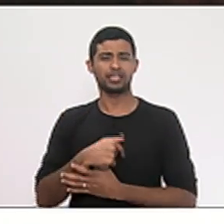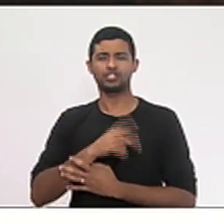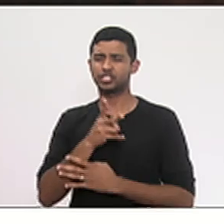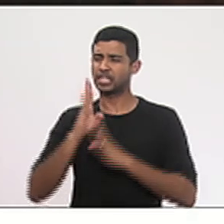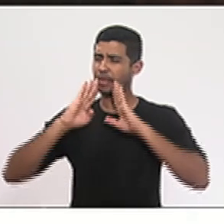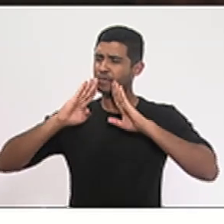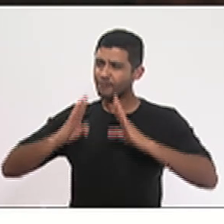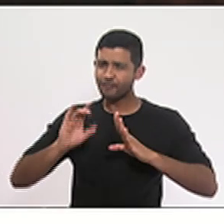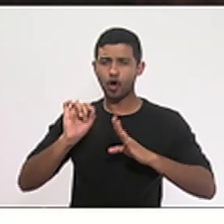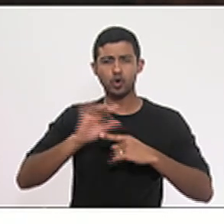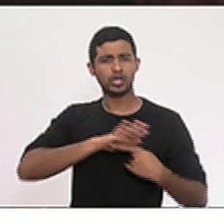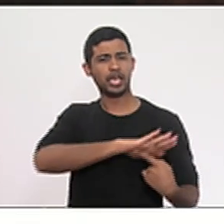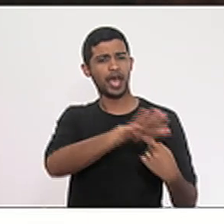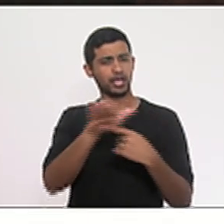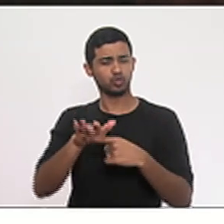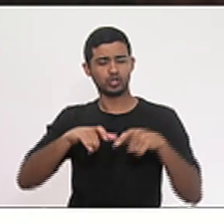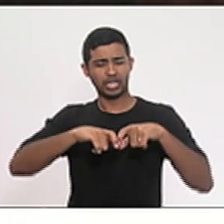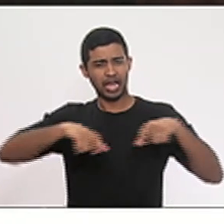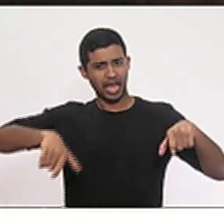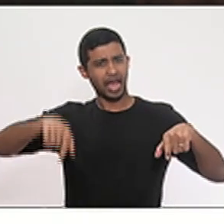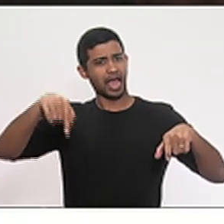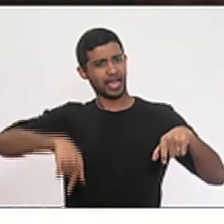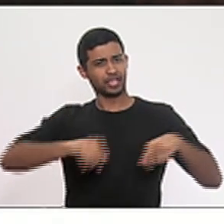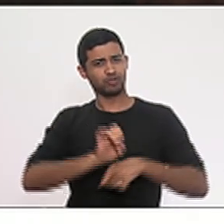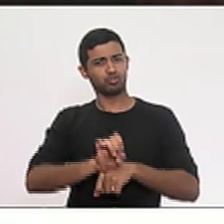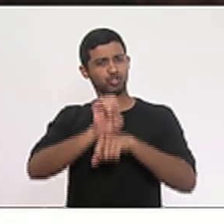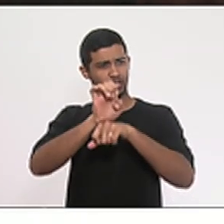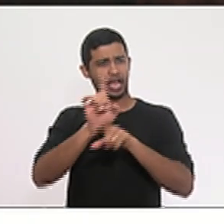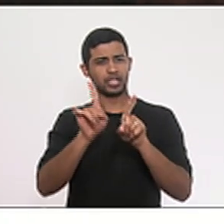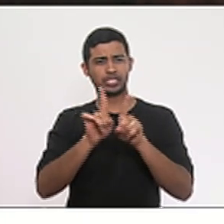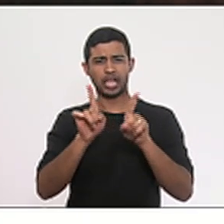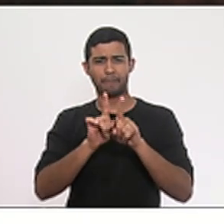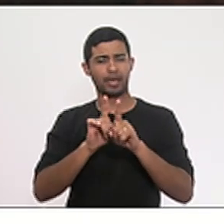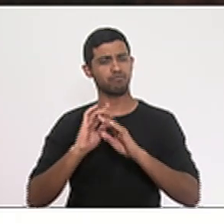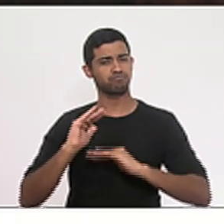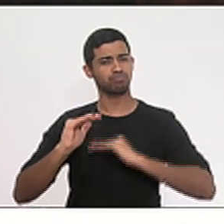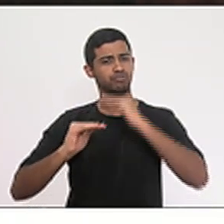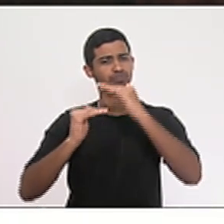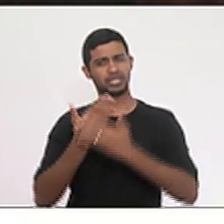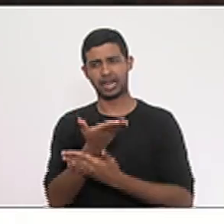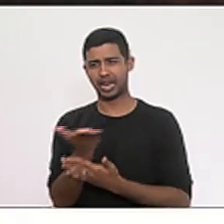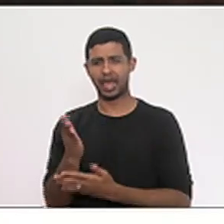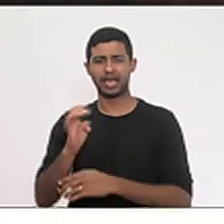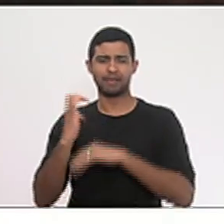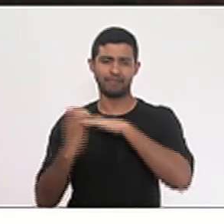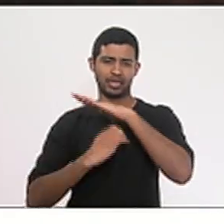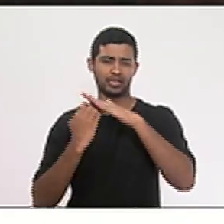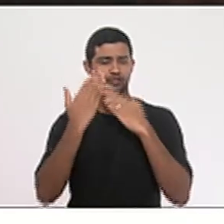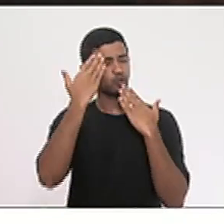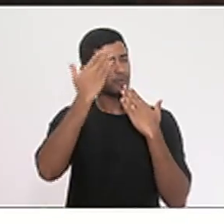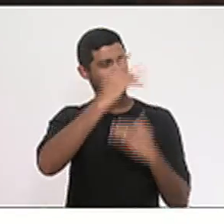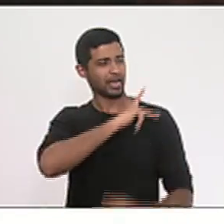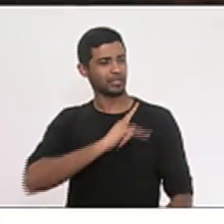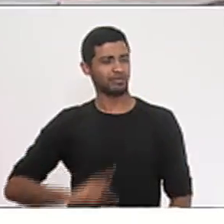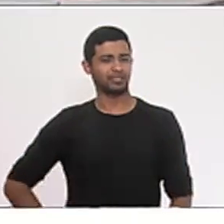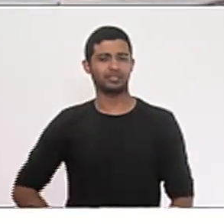de fortalecer o saneamento do nosso Estado e engrandecer a empresa SEDAI. Muito obrigado, presidente, pela